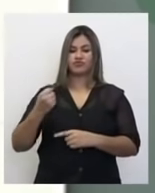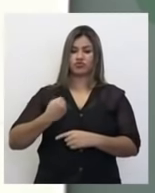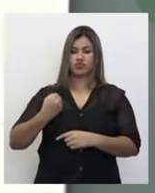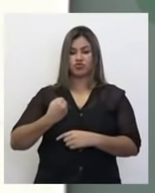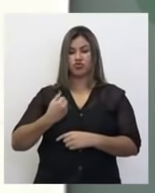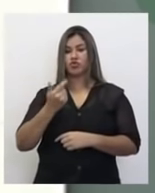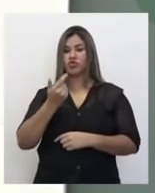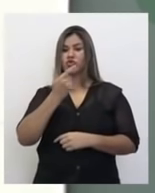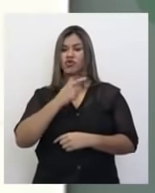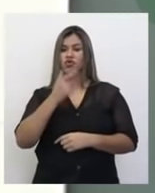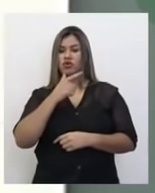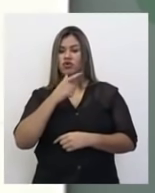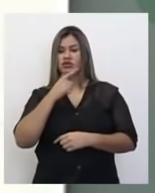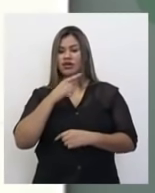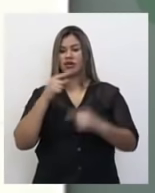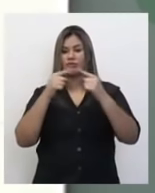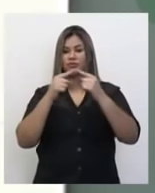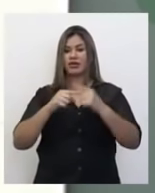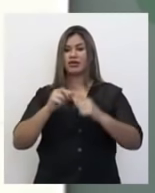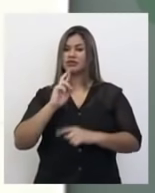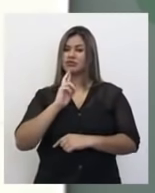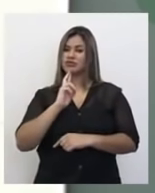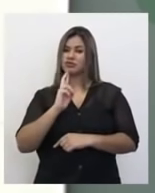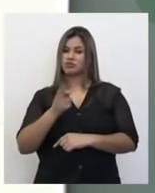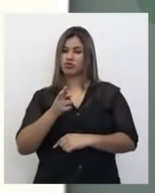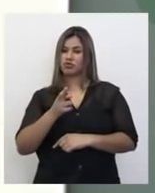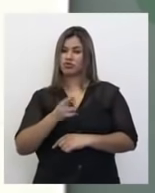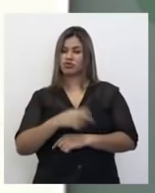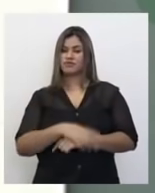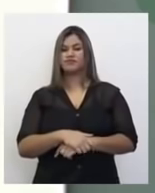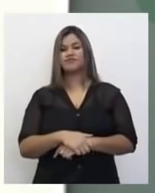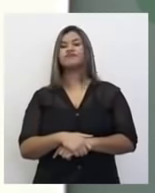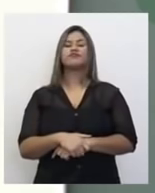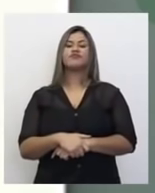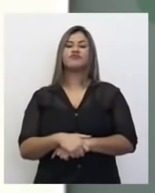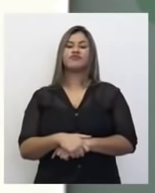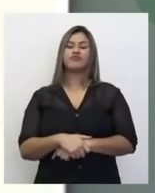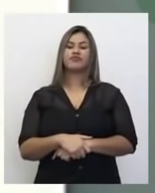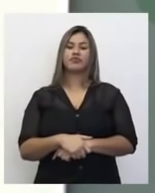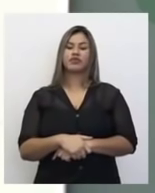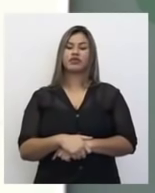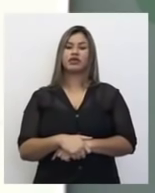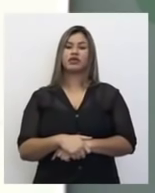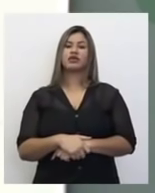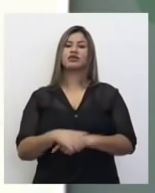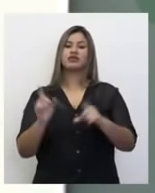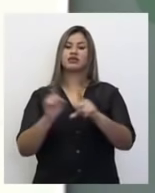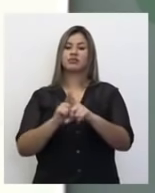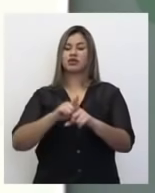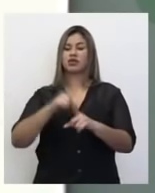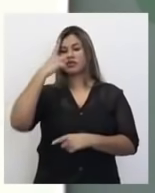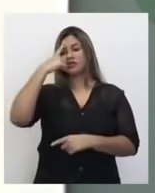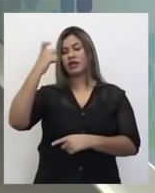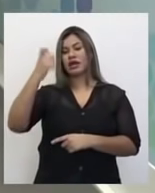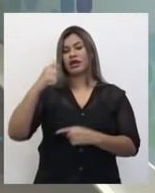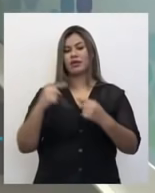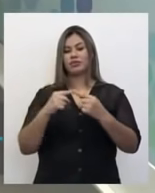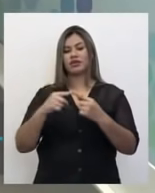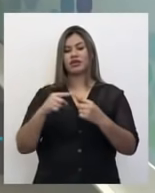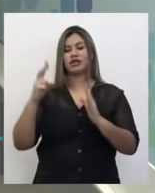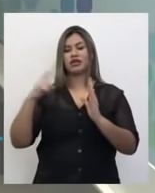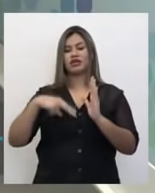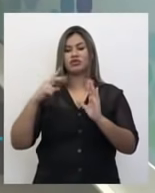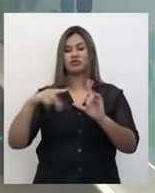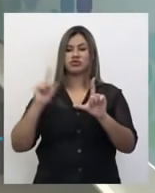combinação que gere o resultado que você quer. E essa é a mesma ideia que a gente também vai ter para leitura de letras,